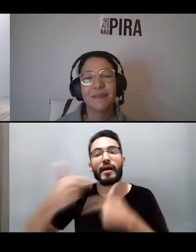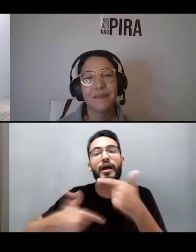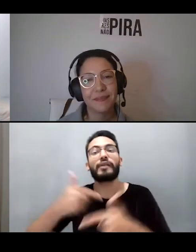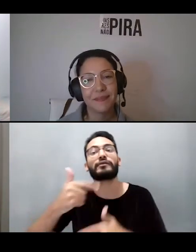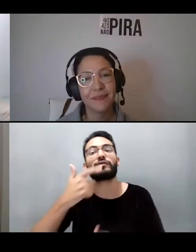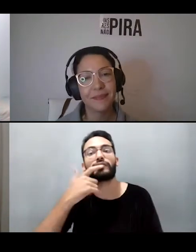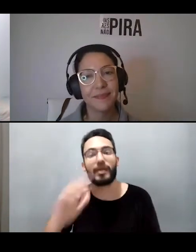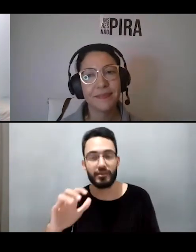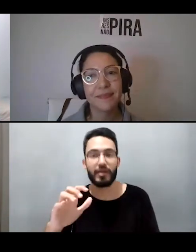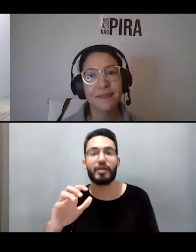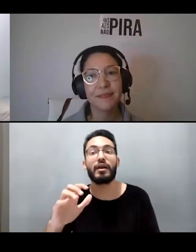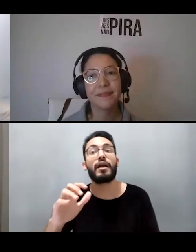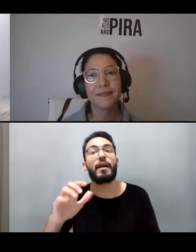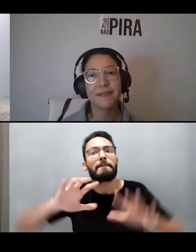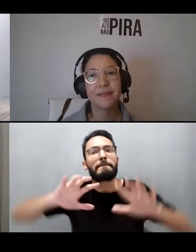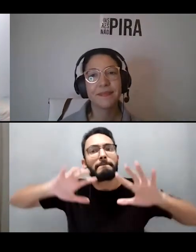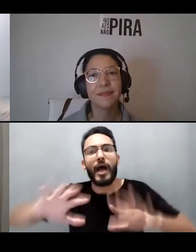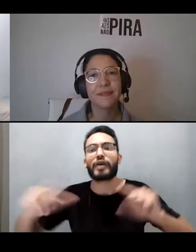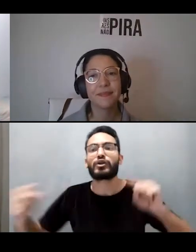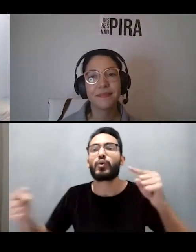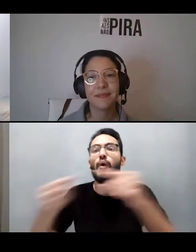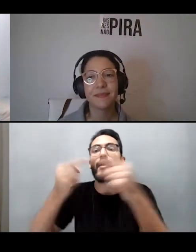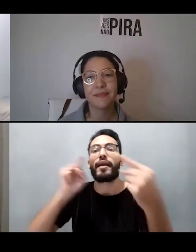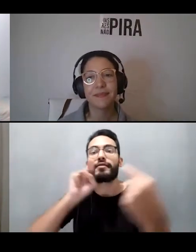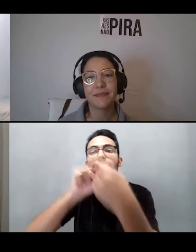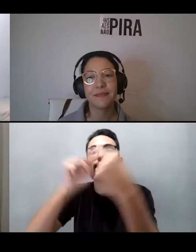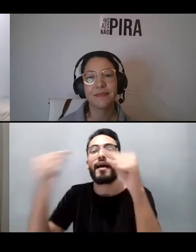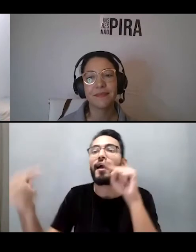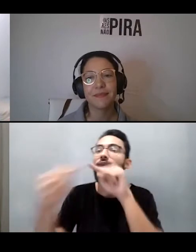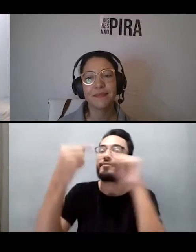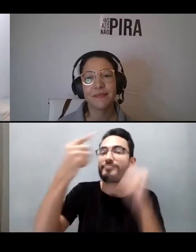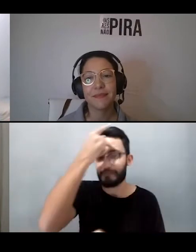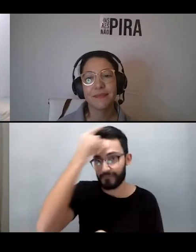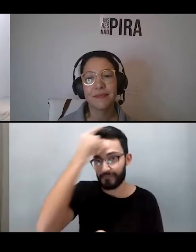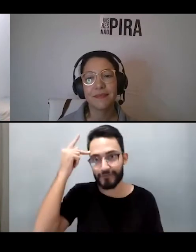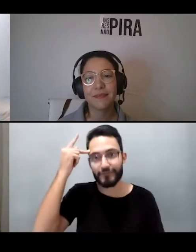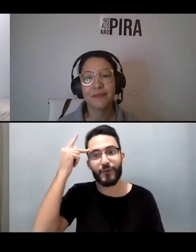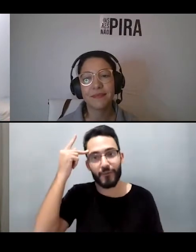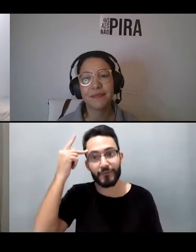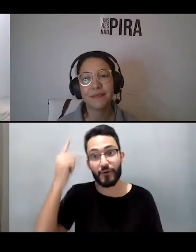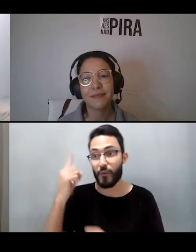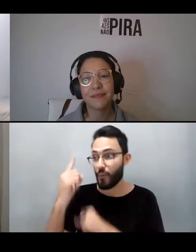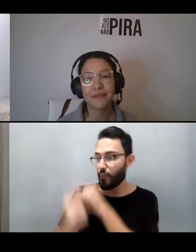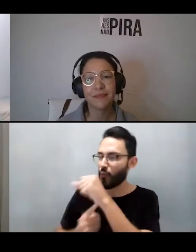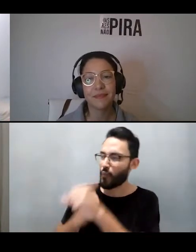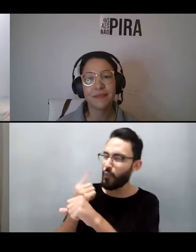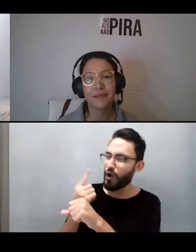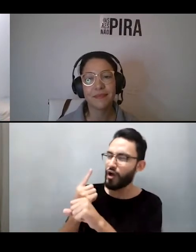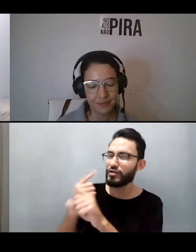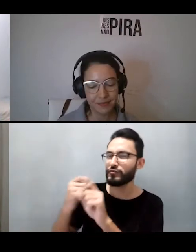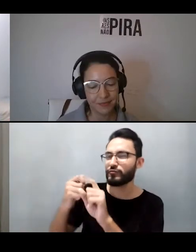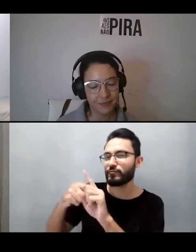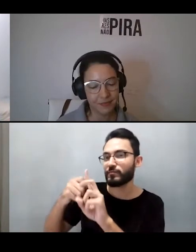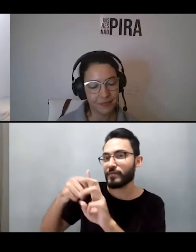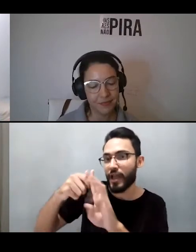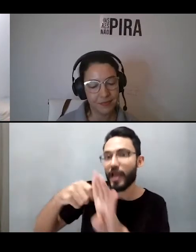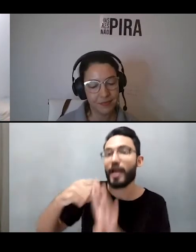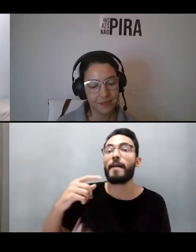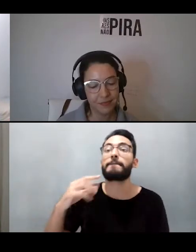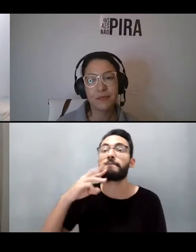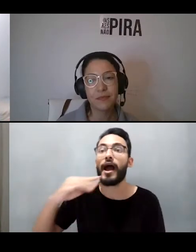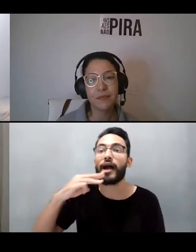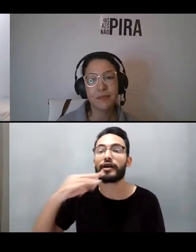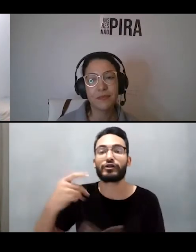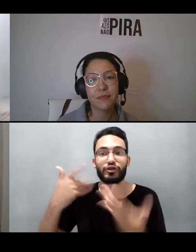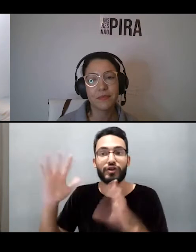Com o objetivo de gerar impactos e conectar as pessoas, né? E aí, nesse um ano e alguns meses de comunidade, agora em março, a gente fez um ano